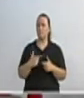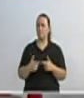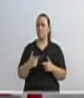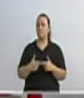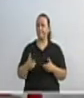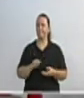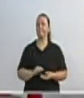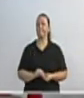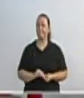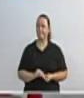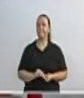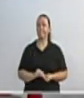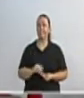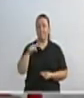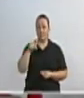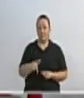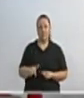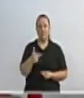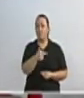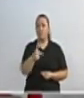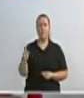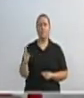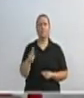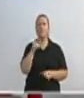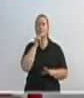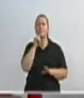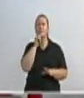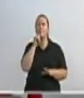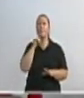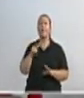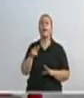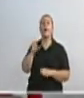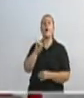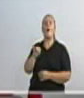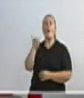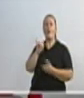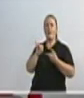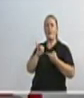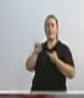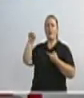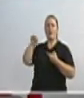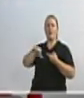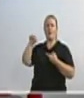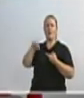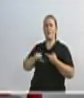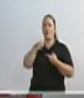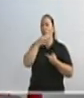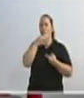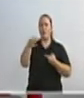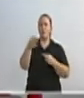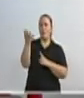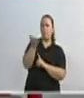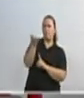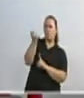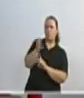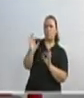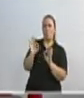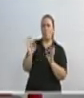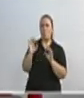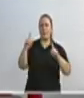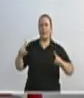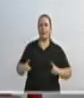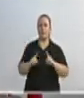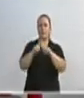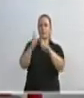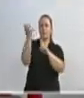a qualidade do sinal, por exemplo, da operadora que utilizamos, que é da Oi, é péssimo. Aqui, na Câmara de Vereadores, fale aqui os